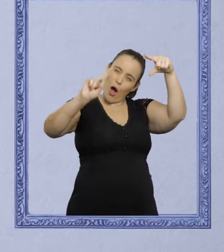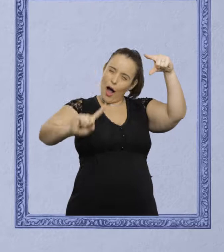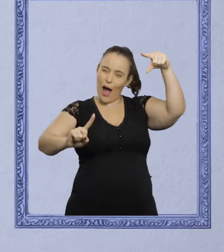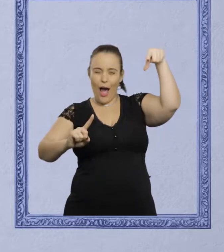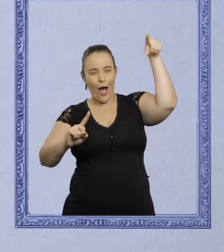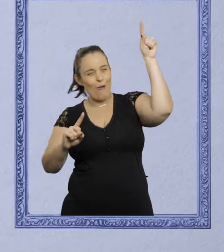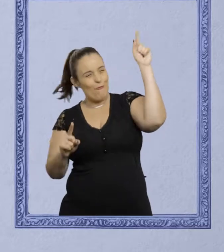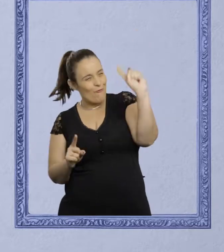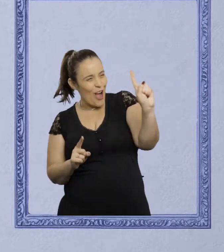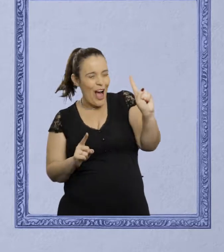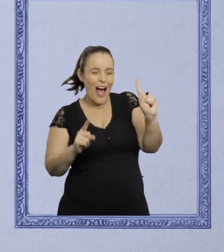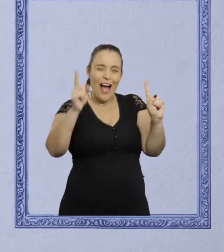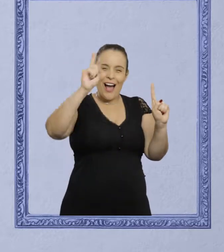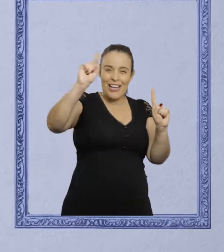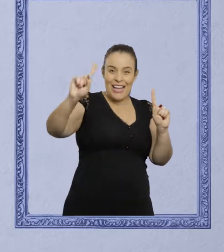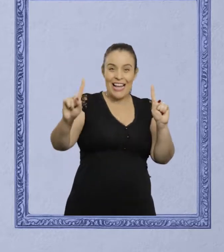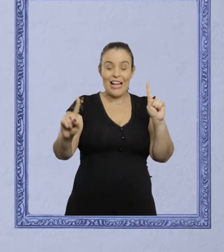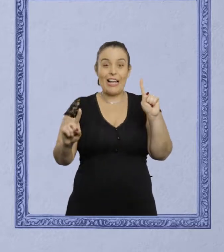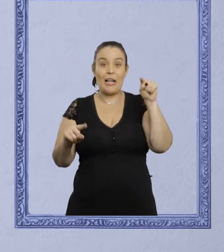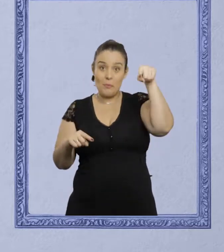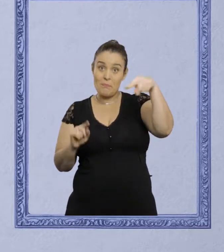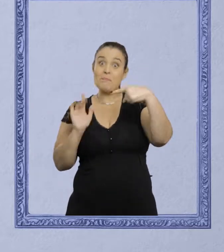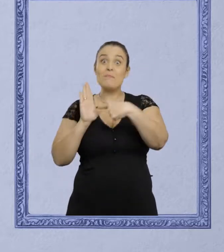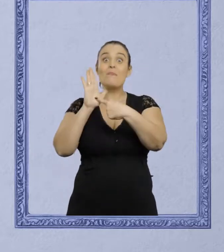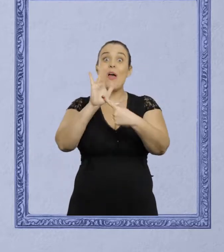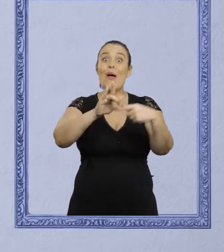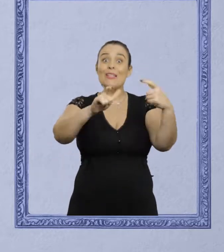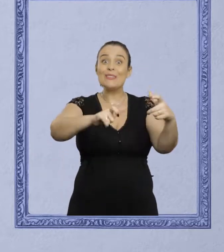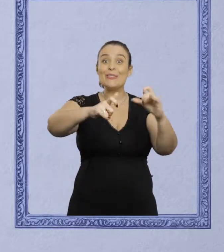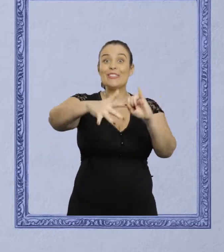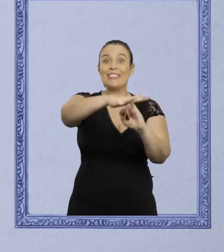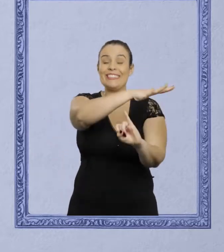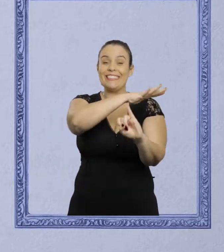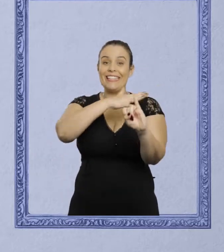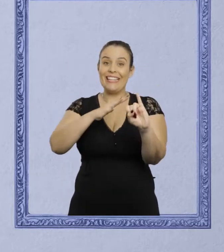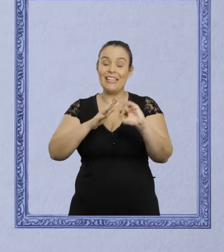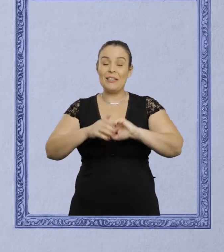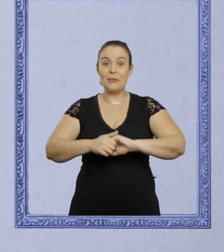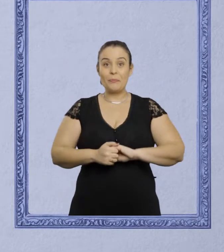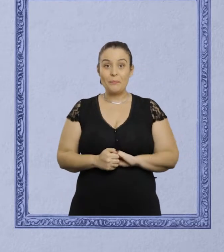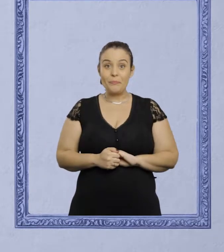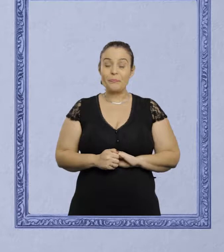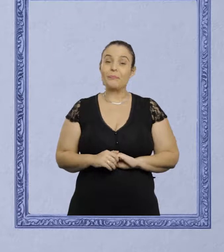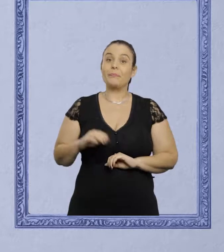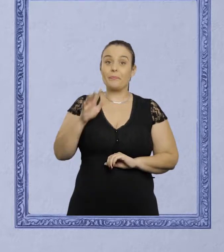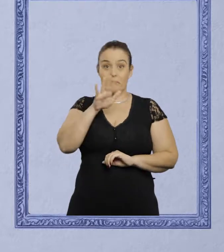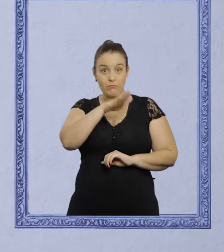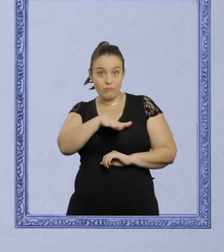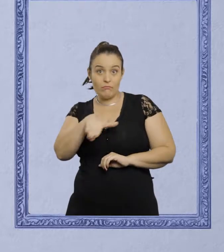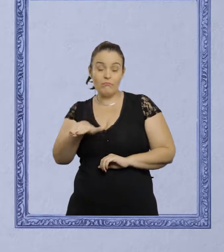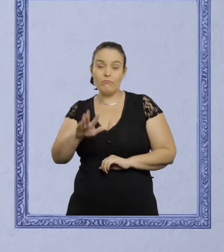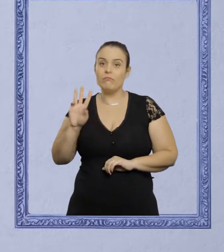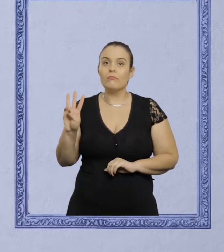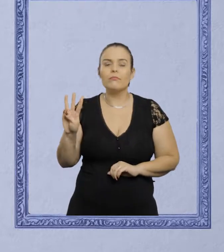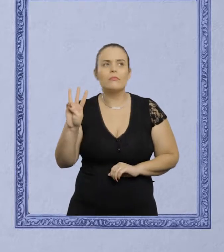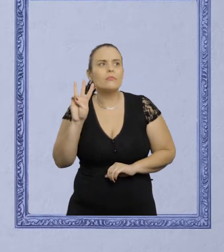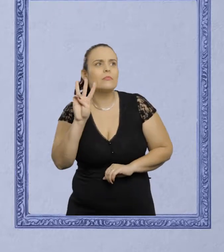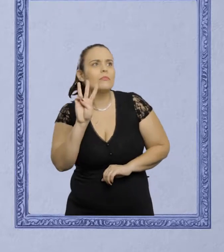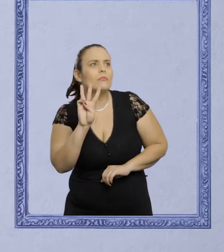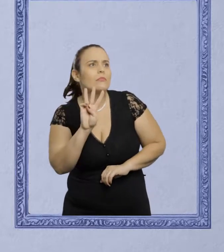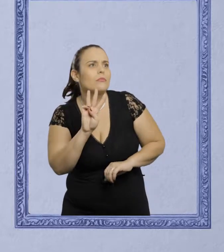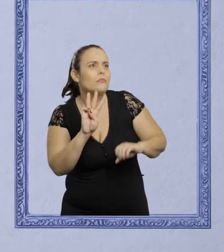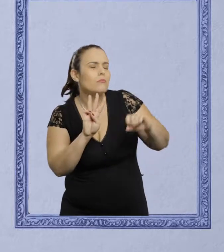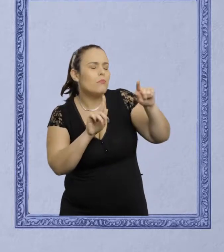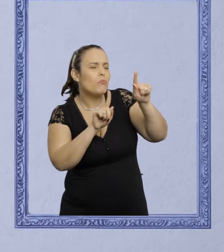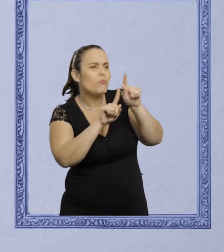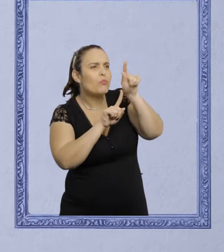flechas douradas mostravam para as crianças o local onde ficava a ilha. As crianças ficaram com medo quando as flechas